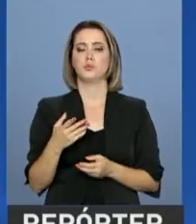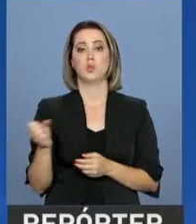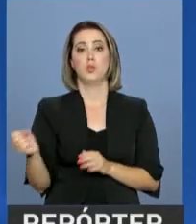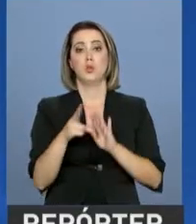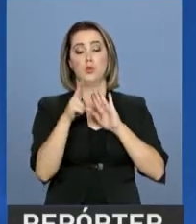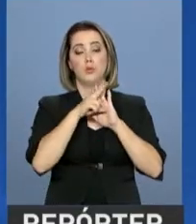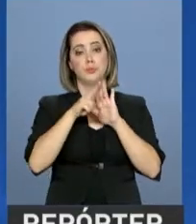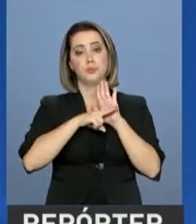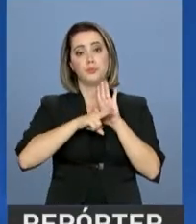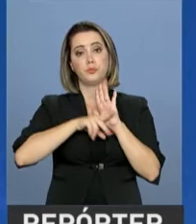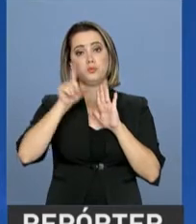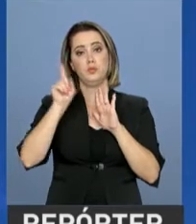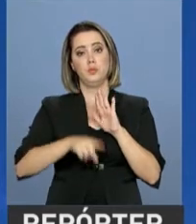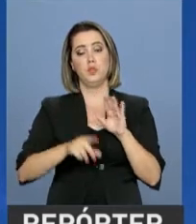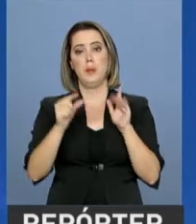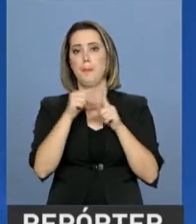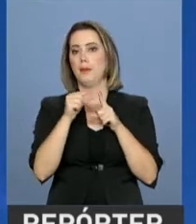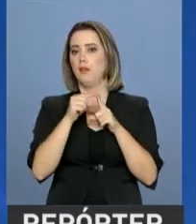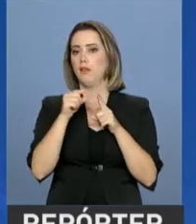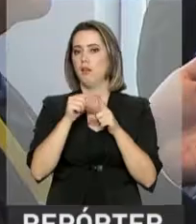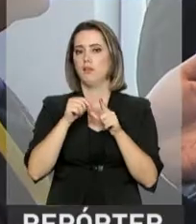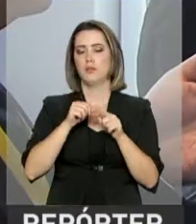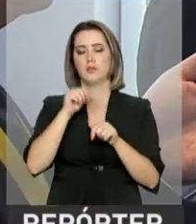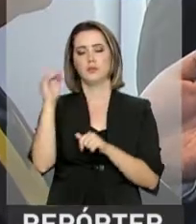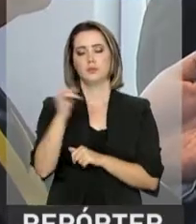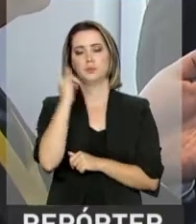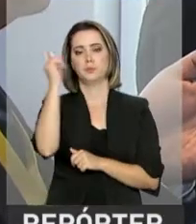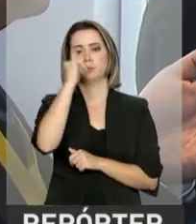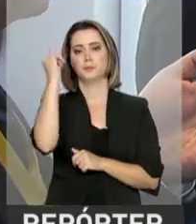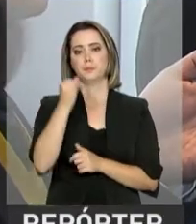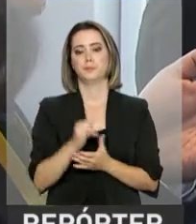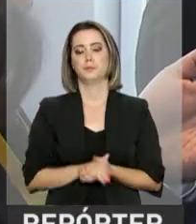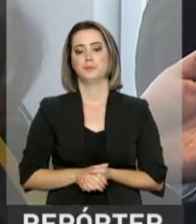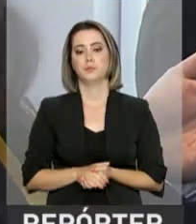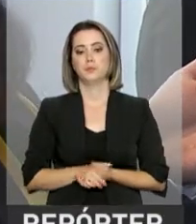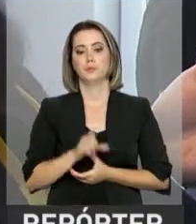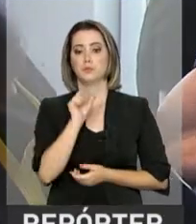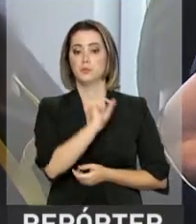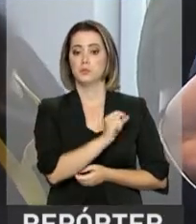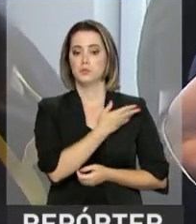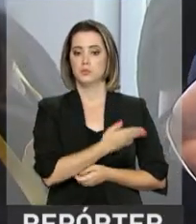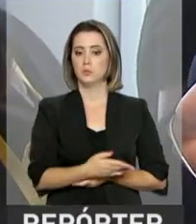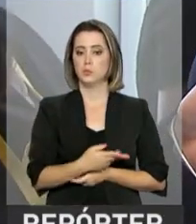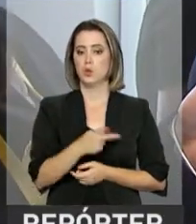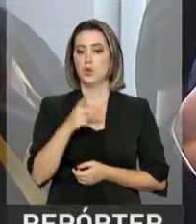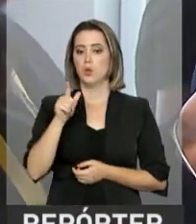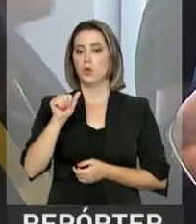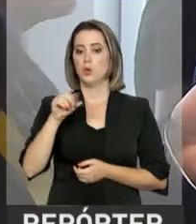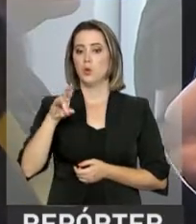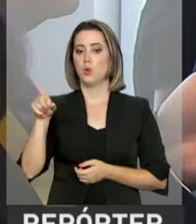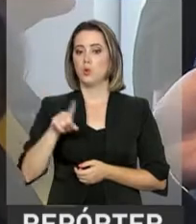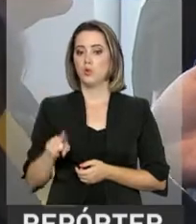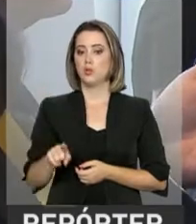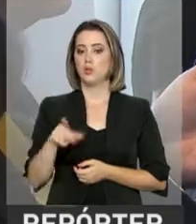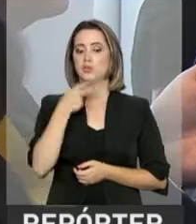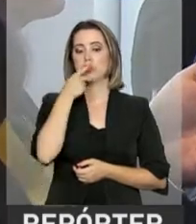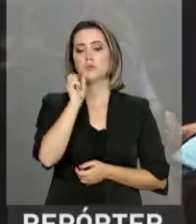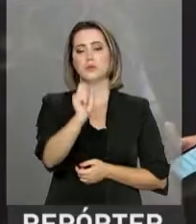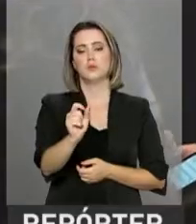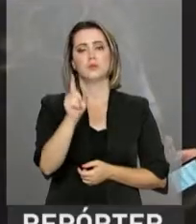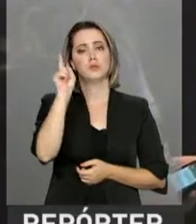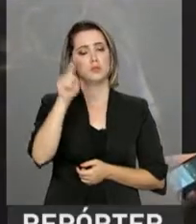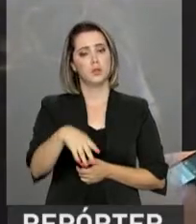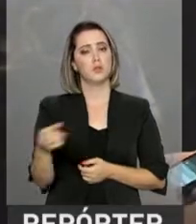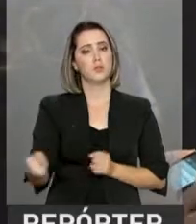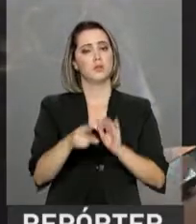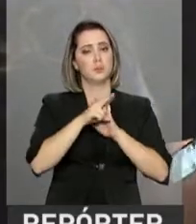palavra de ordem em 2017 para luiz carlos presidente do banco que organizou o fórum de empresários e investidores